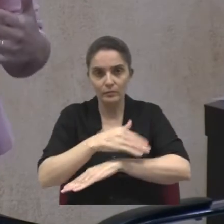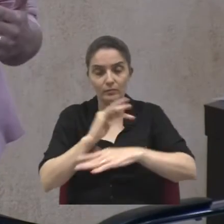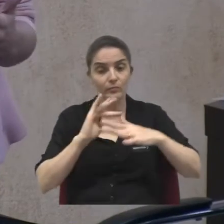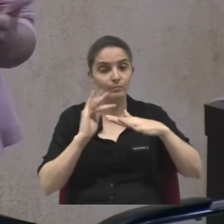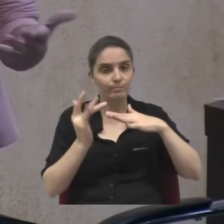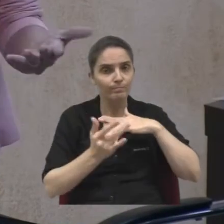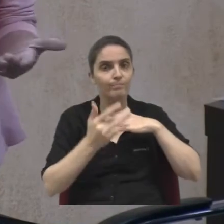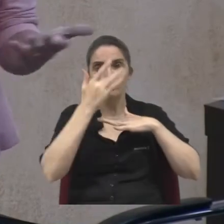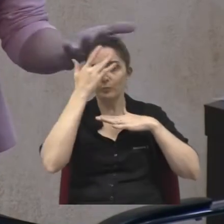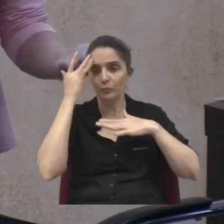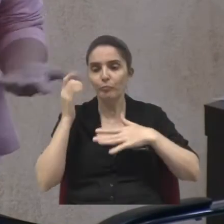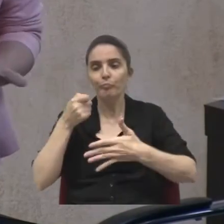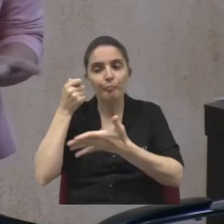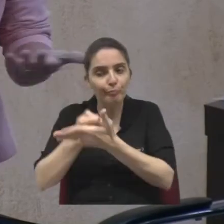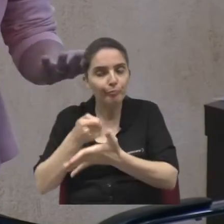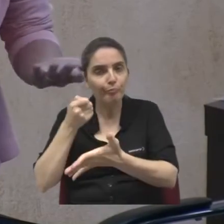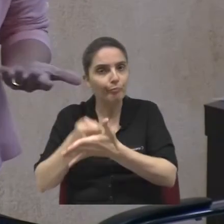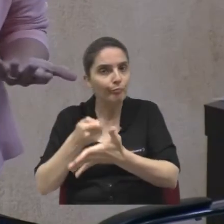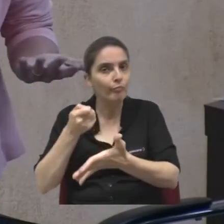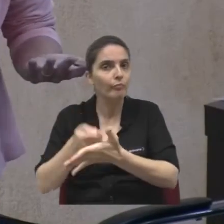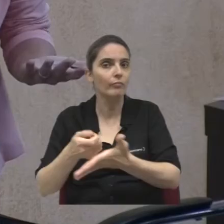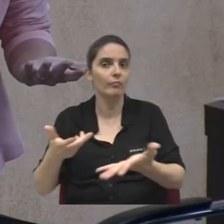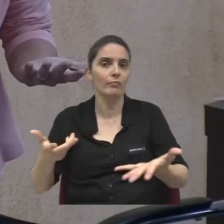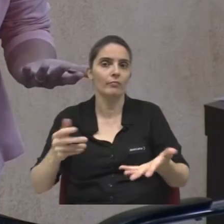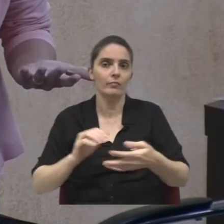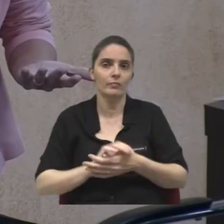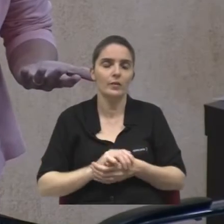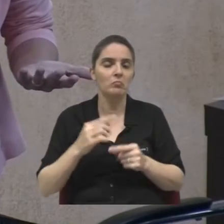porque nós não observamos a mudança